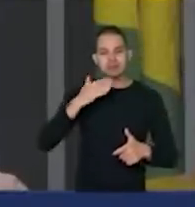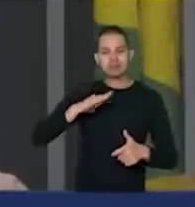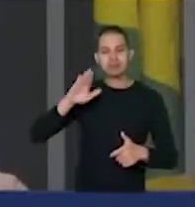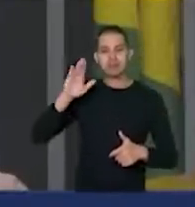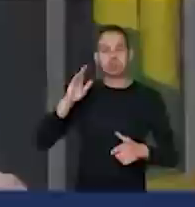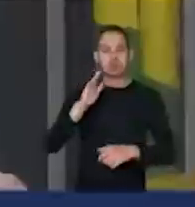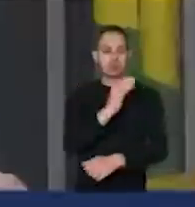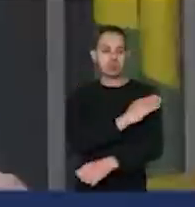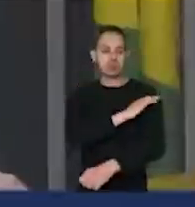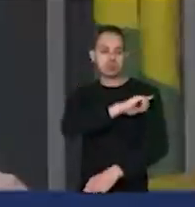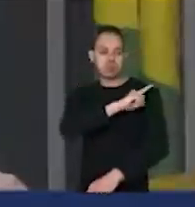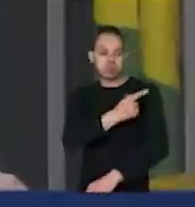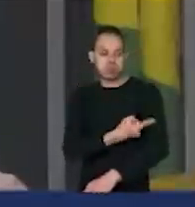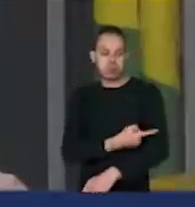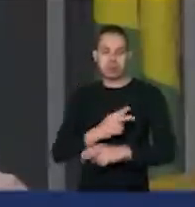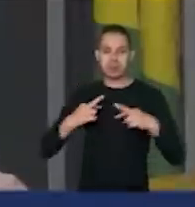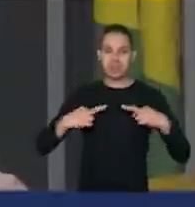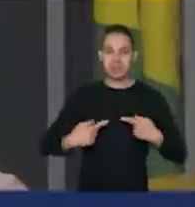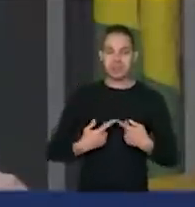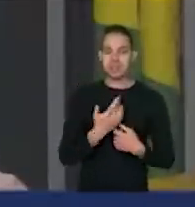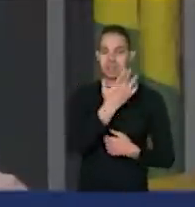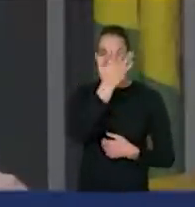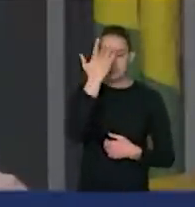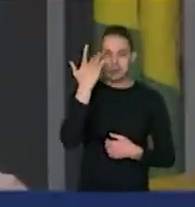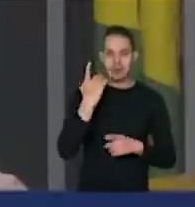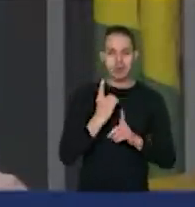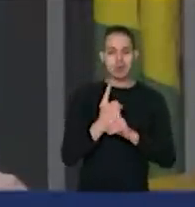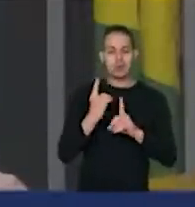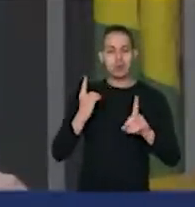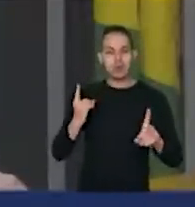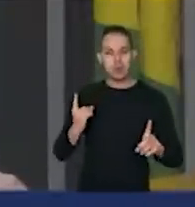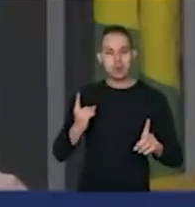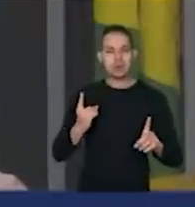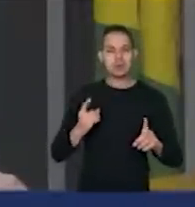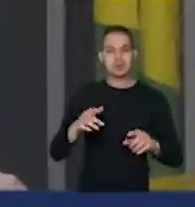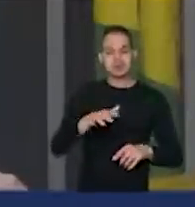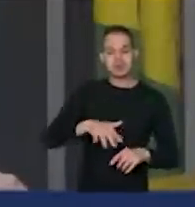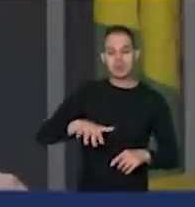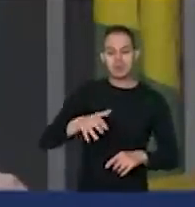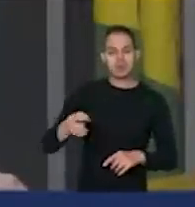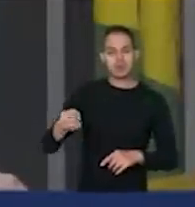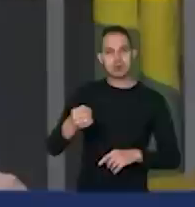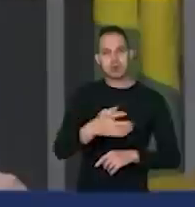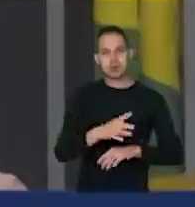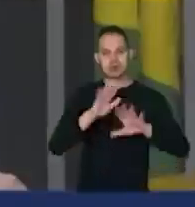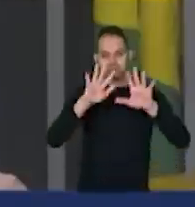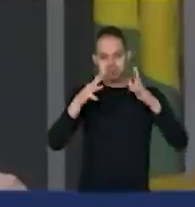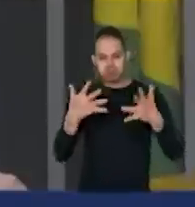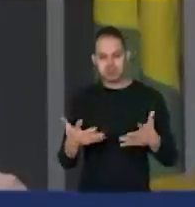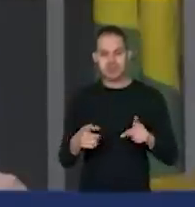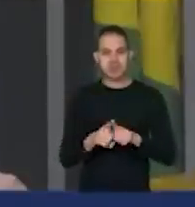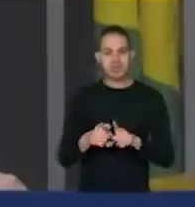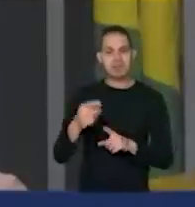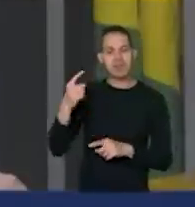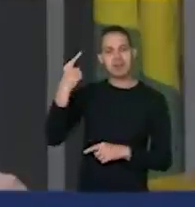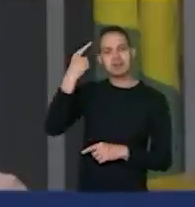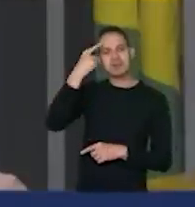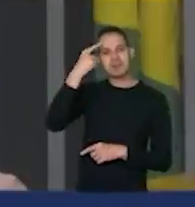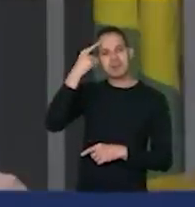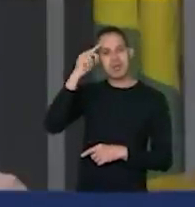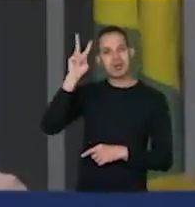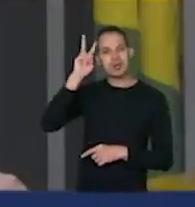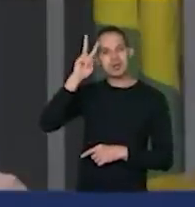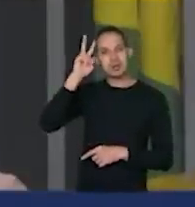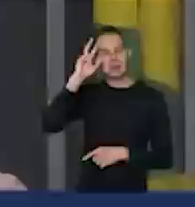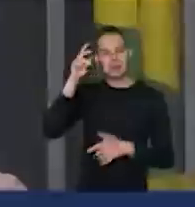e entre gente remota edificaram novo reino que tanto sublimaram, e também as memórias gloriosas daqueles reis que foram